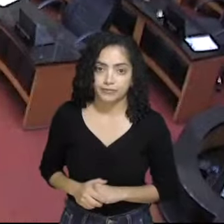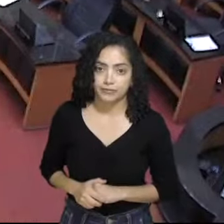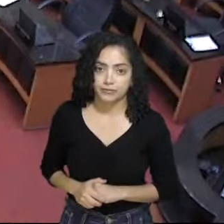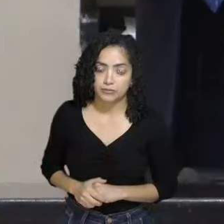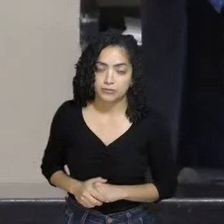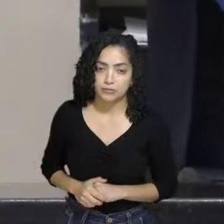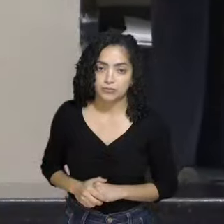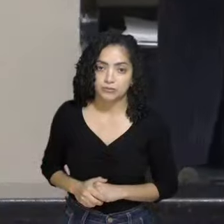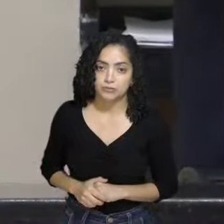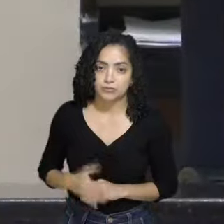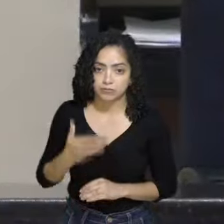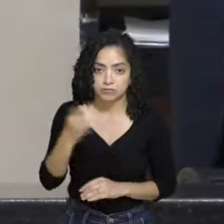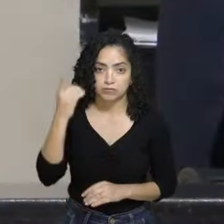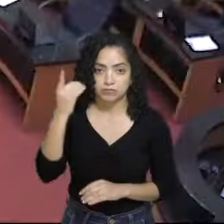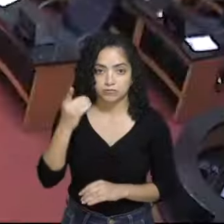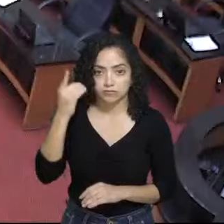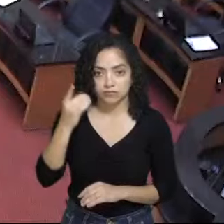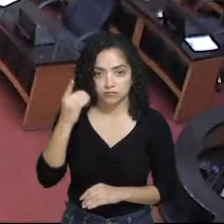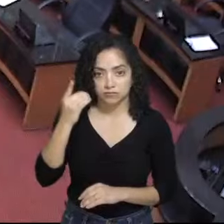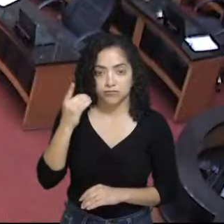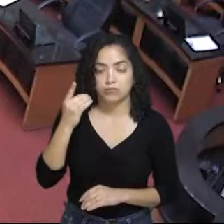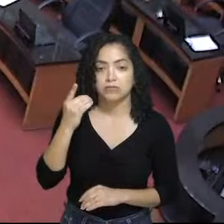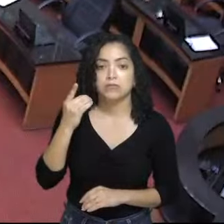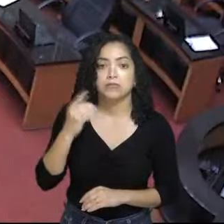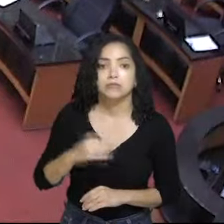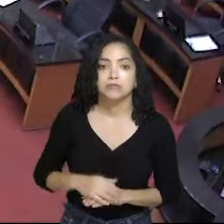Com a palavra, o deputado Camilo Martins.